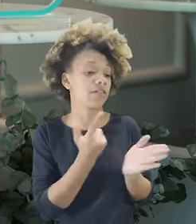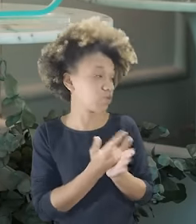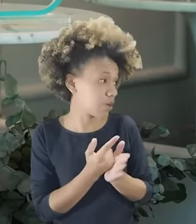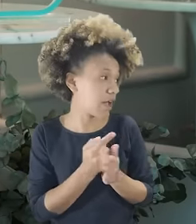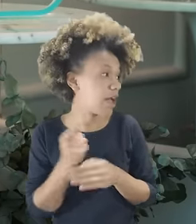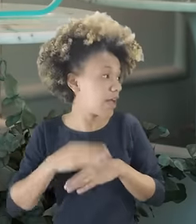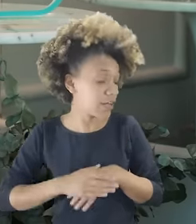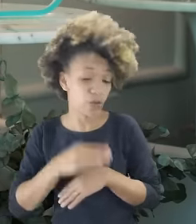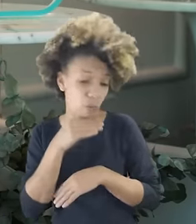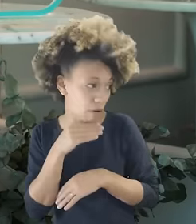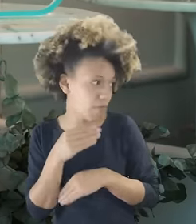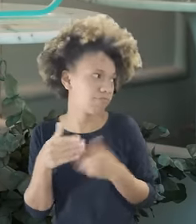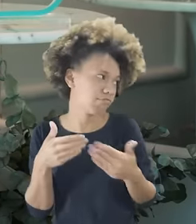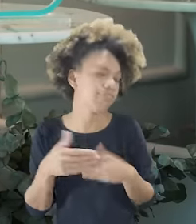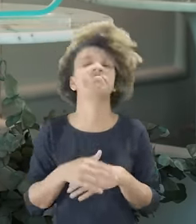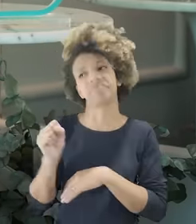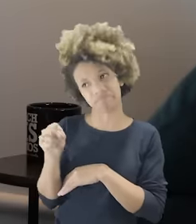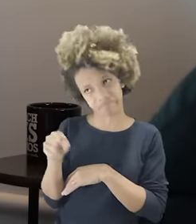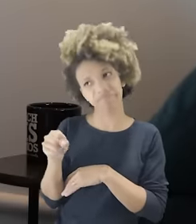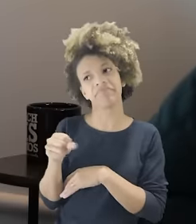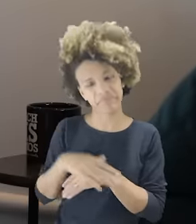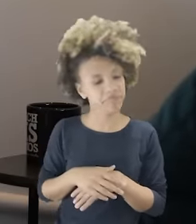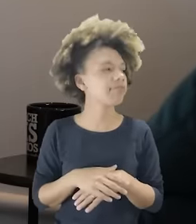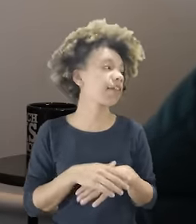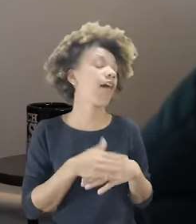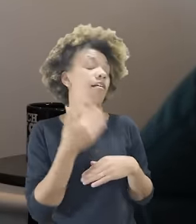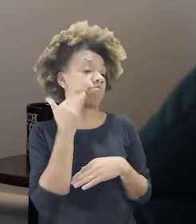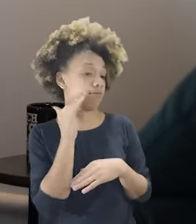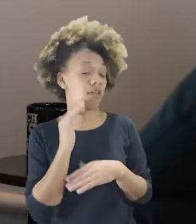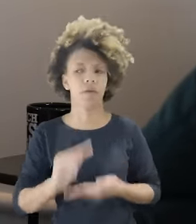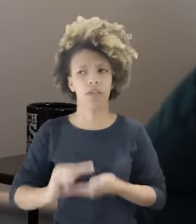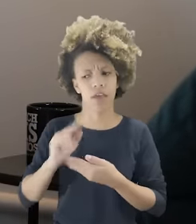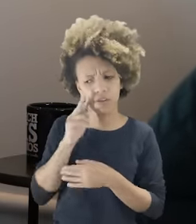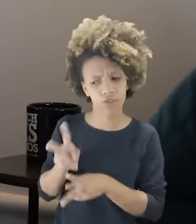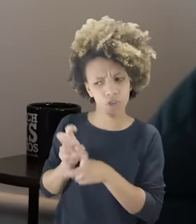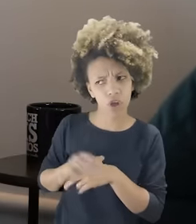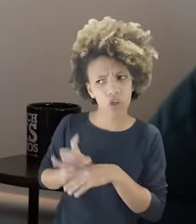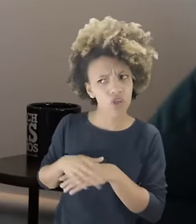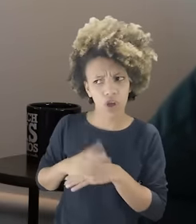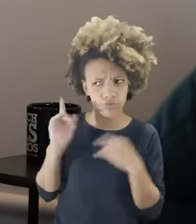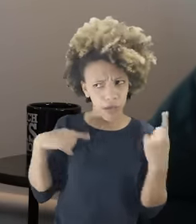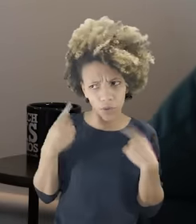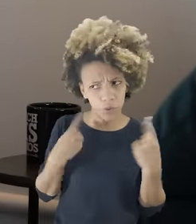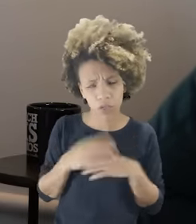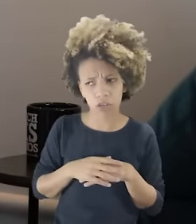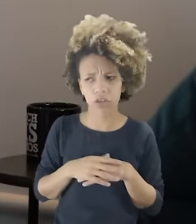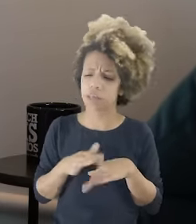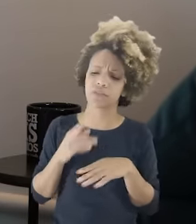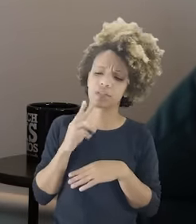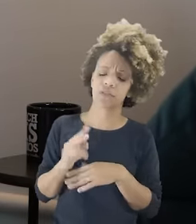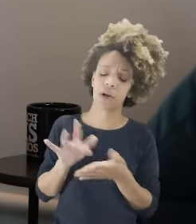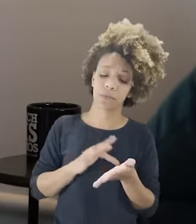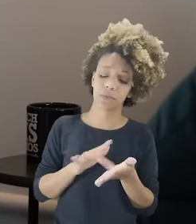de Assis ela te entendendo exatamente provavelmente E é isso que eu faço essa Minha paciente eu vi que ela estava só surtando ali aí às vezes